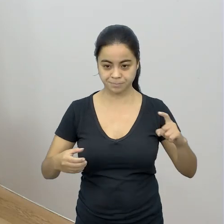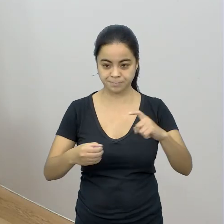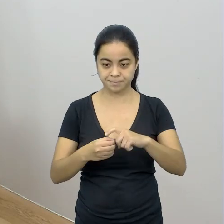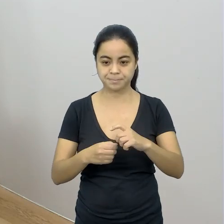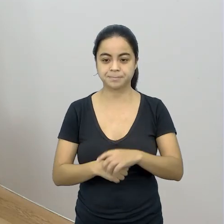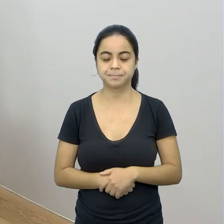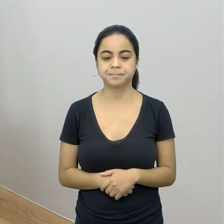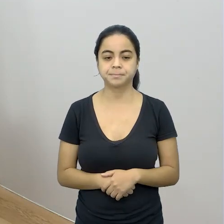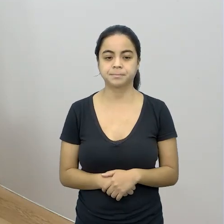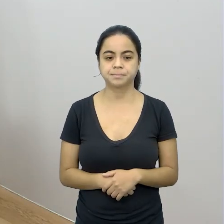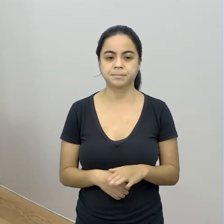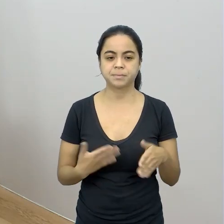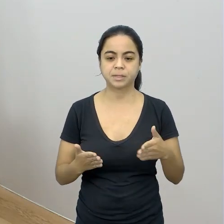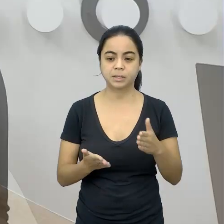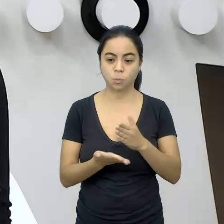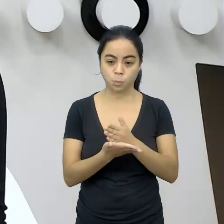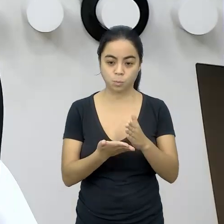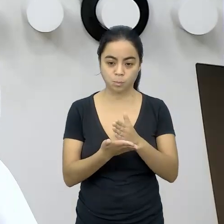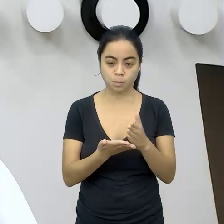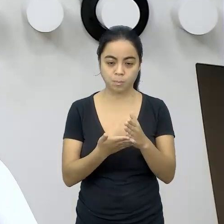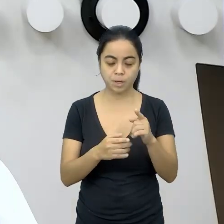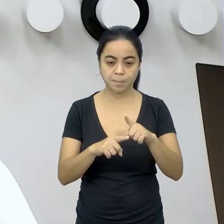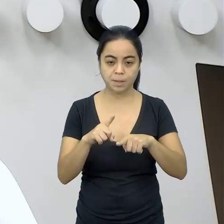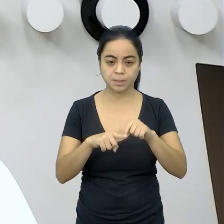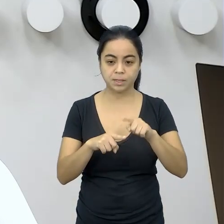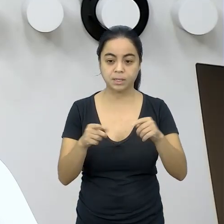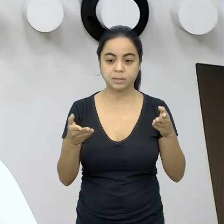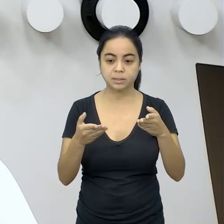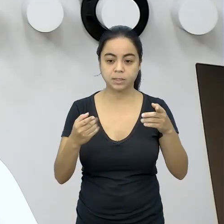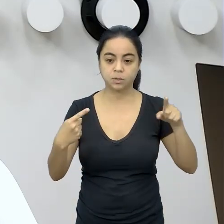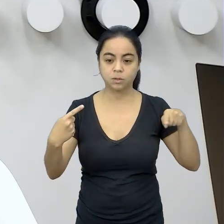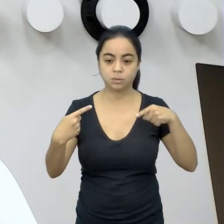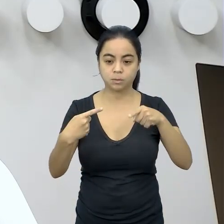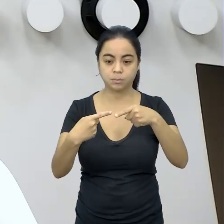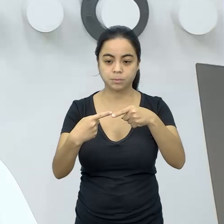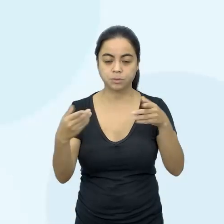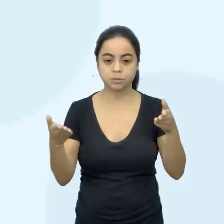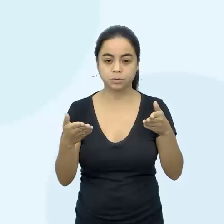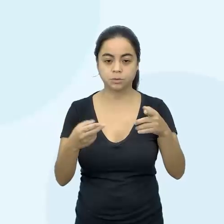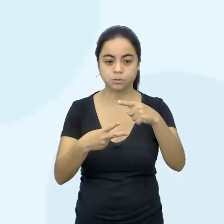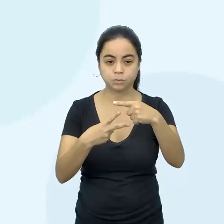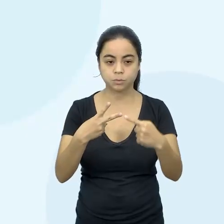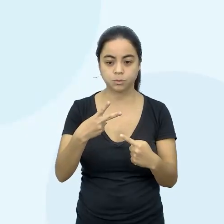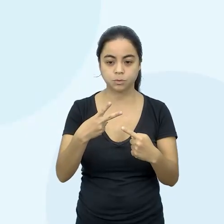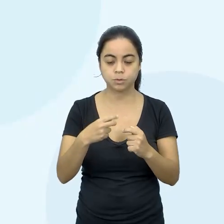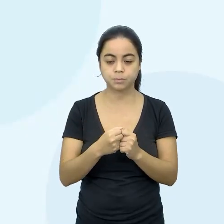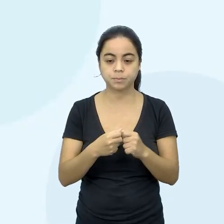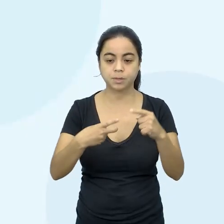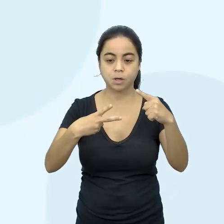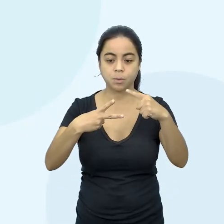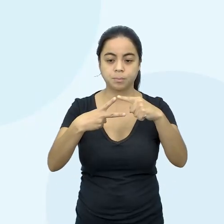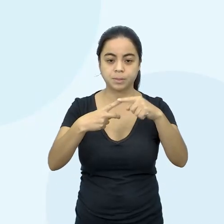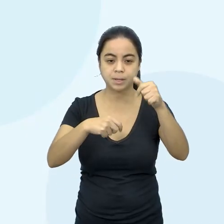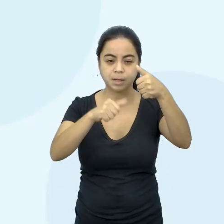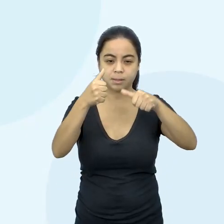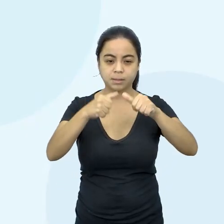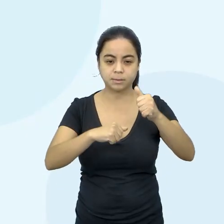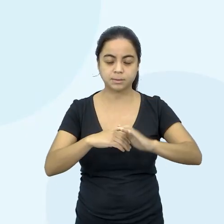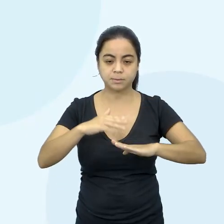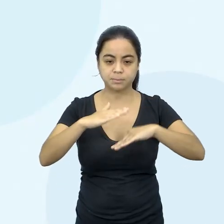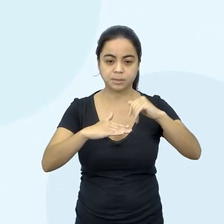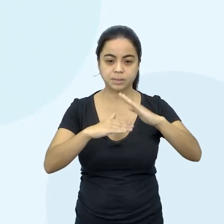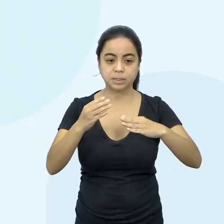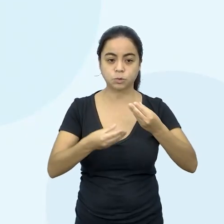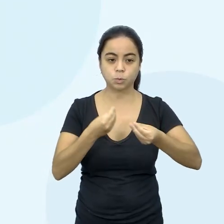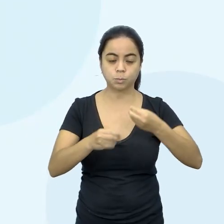Retornamos, né? Então, separaram os materiais. Vamos agora aos nossos objetivos de hoje, que são 2. O primeiro é analisar as habilidades,